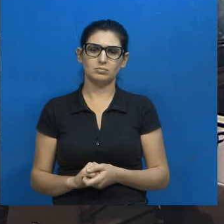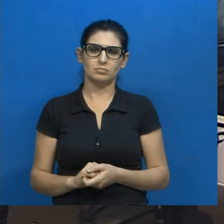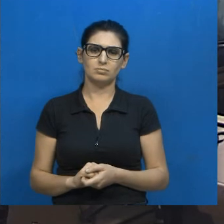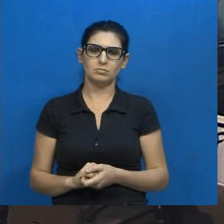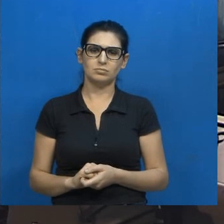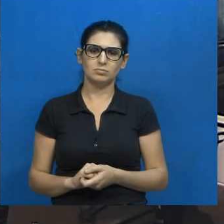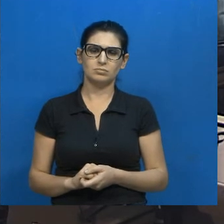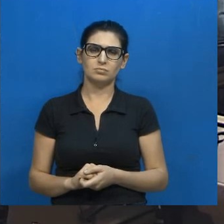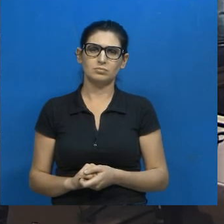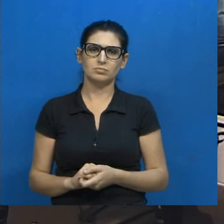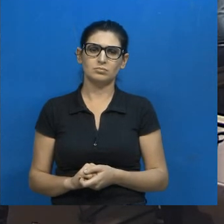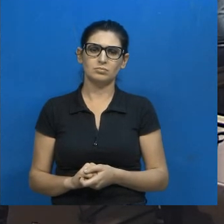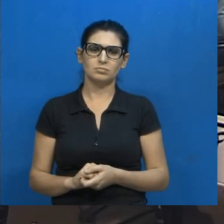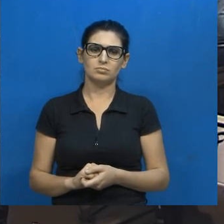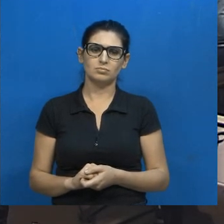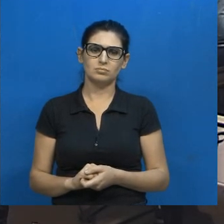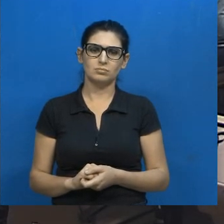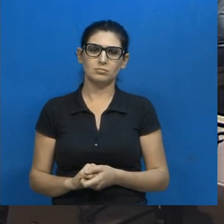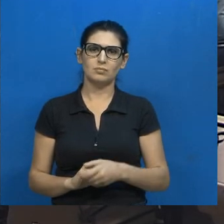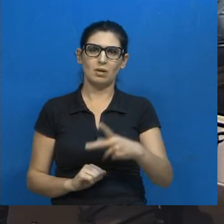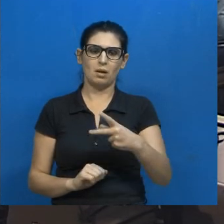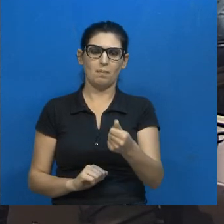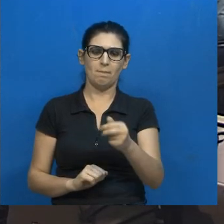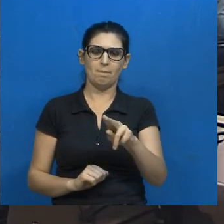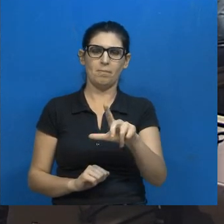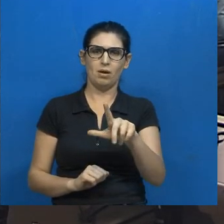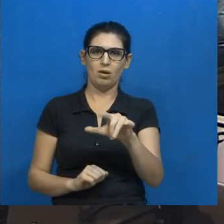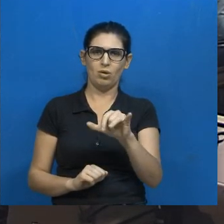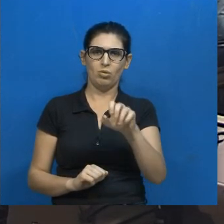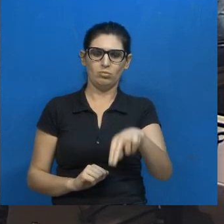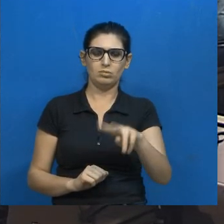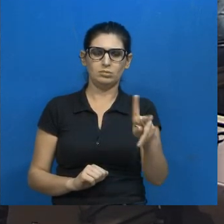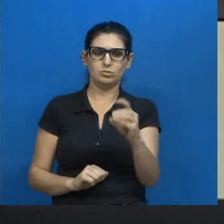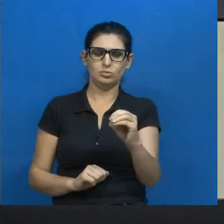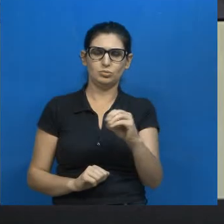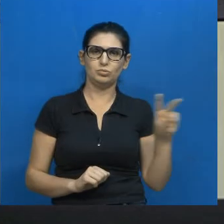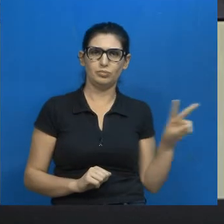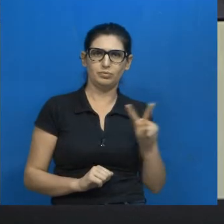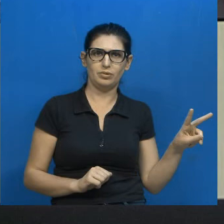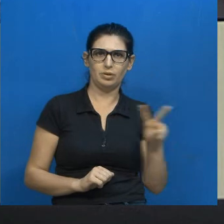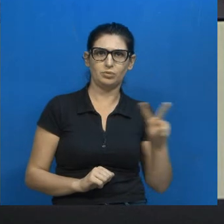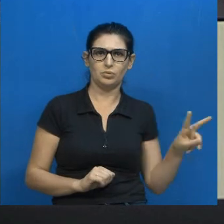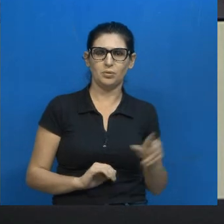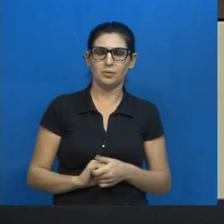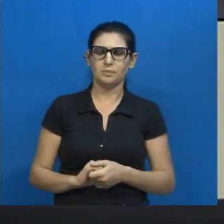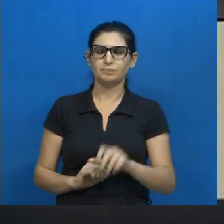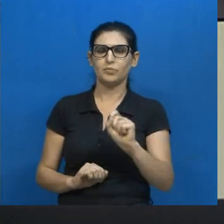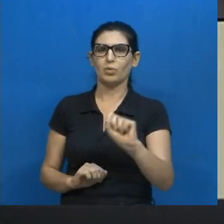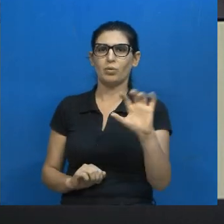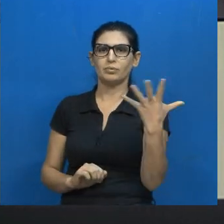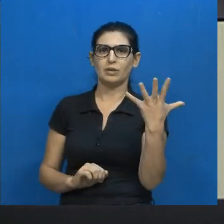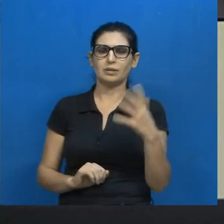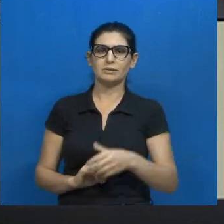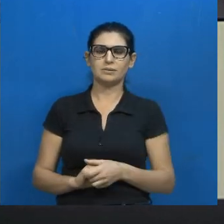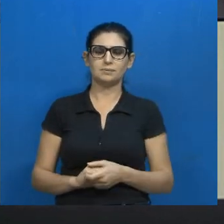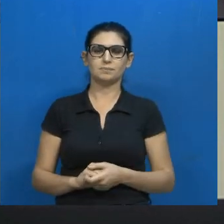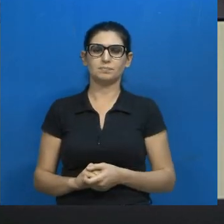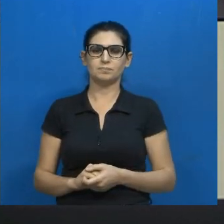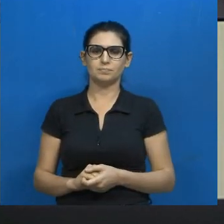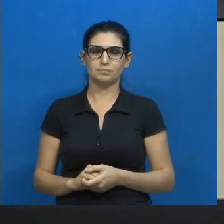tem. Quem fez a pergunta? Desculpe. Ô, Paulinho. Detalhe, na verdade, o que acontece?